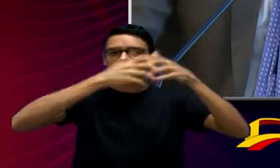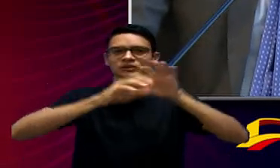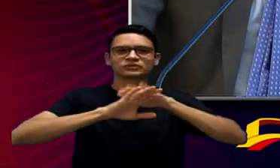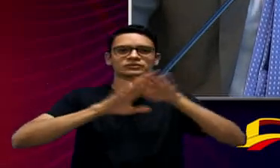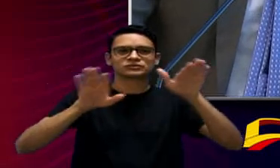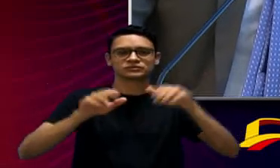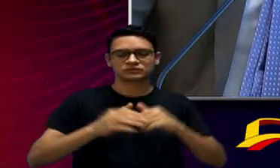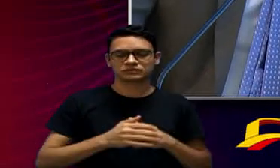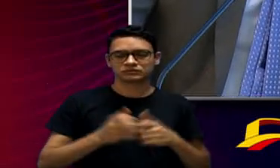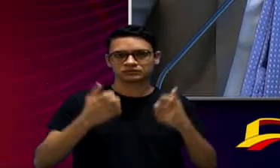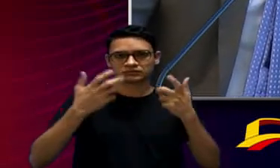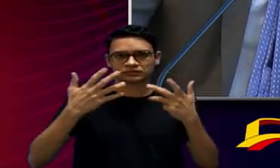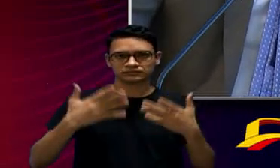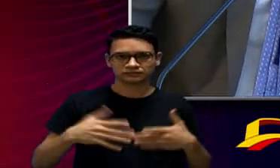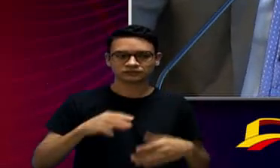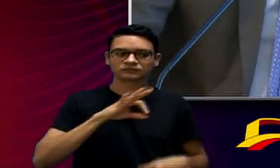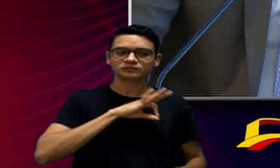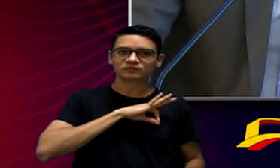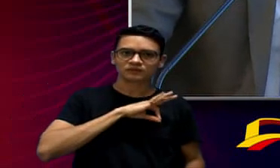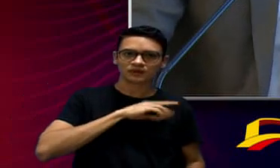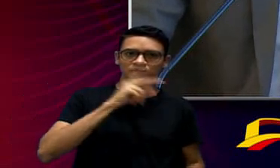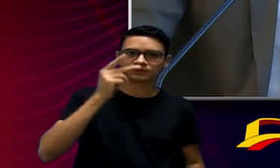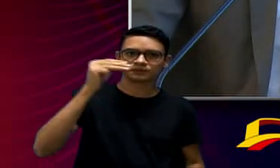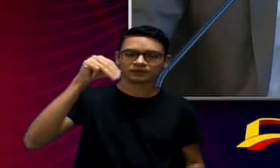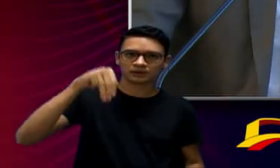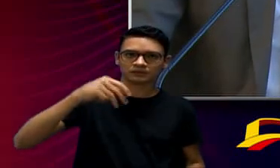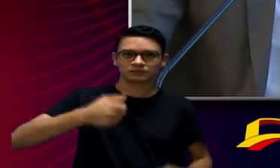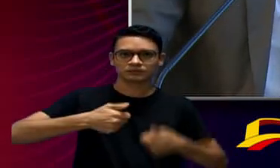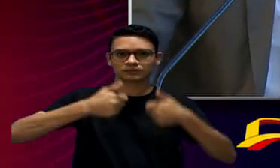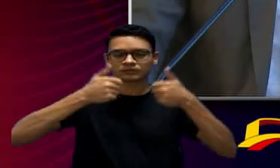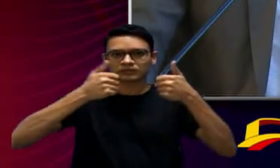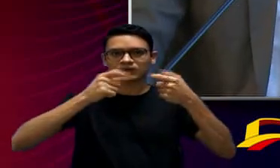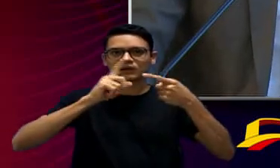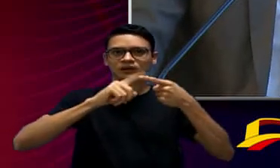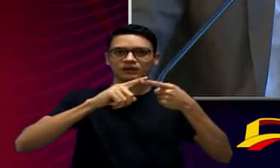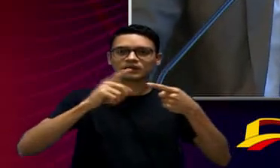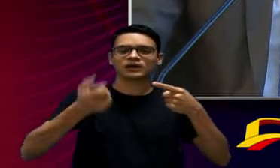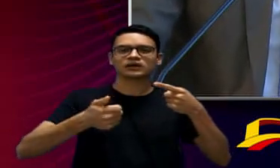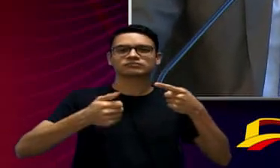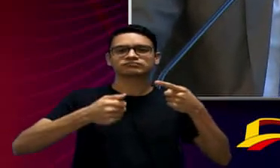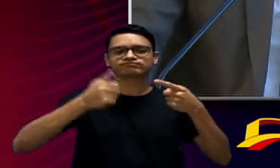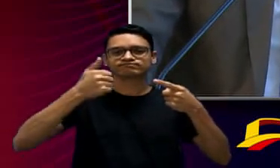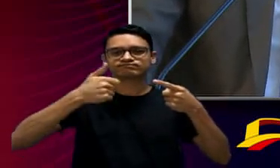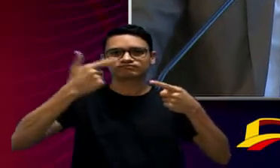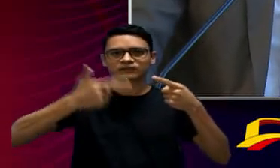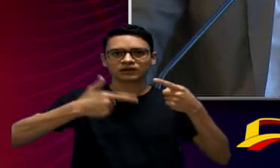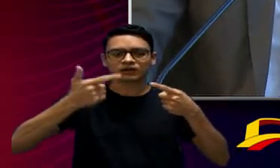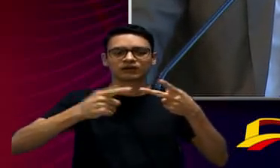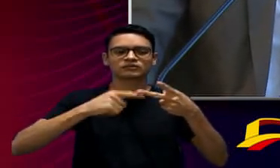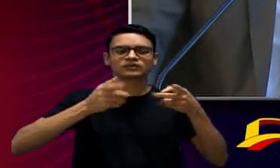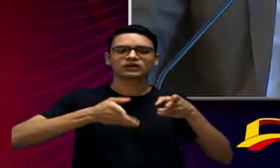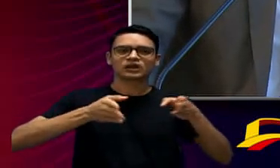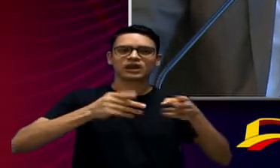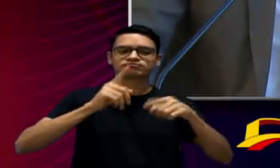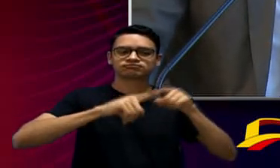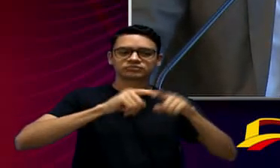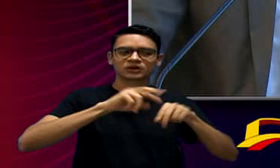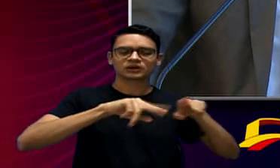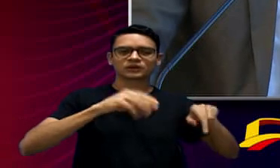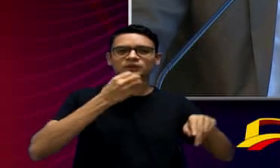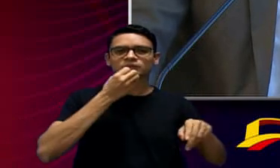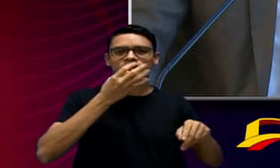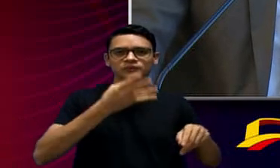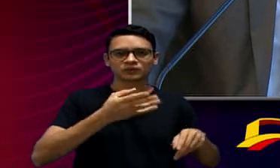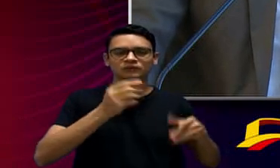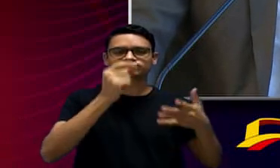cada um efetivo. A Polícia Militar sendo melhor paga, aumento de efetivo, trabalhando nas ruas, com bons equipamentos de segurança